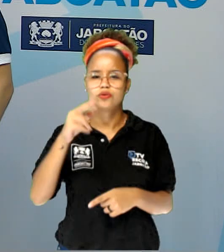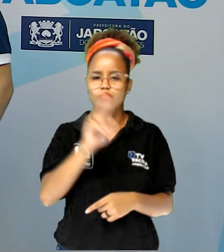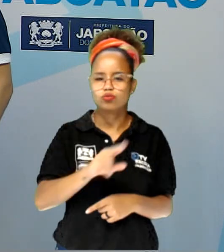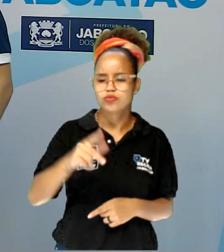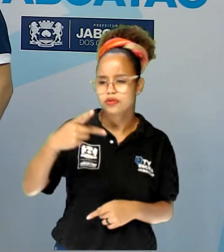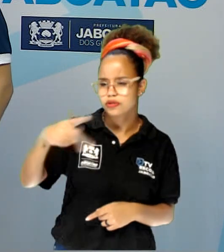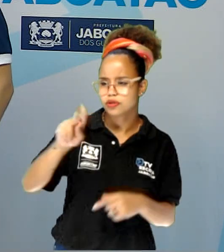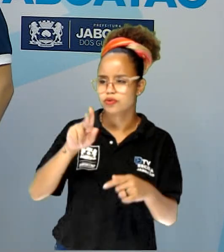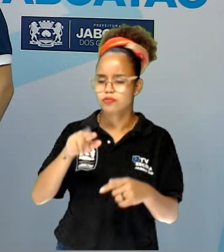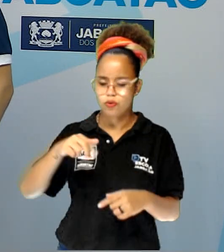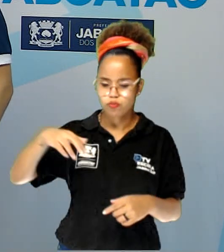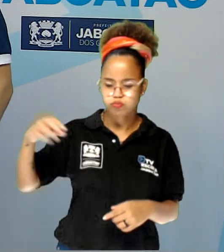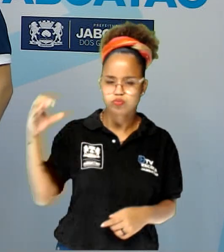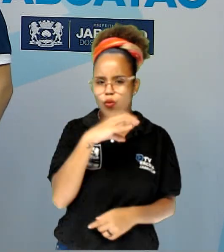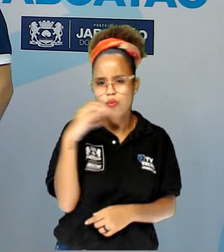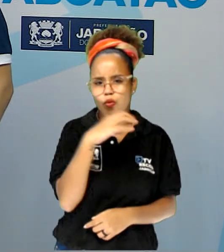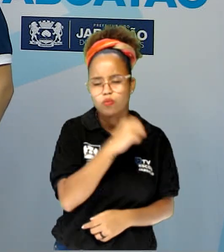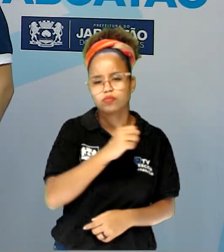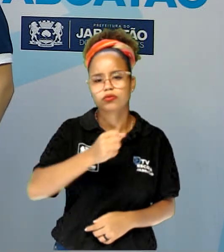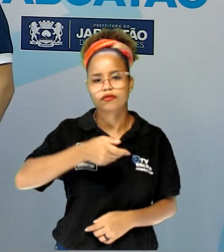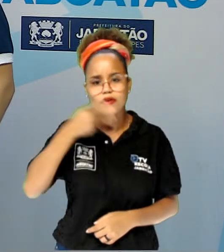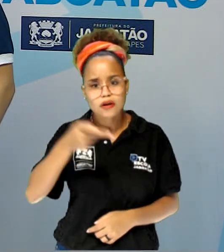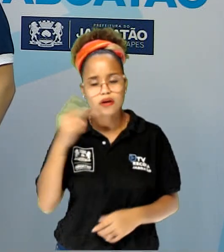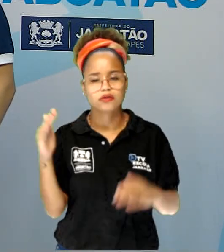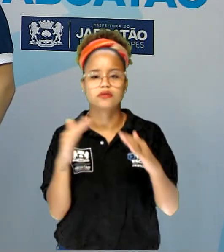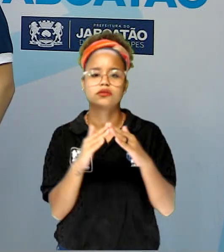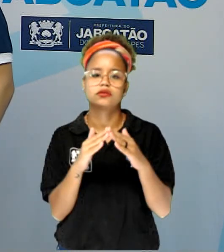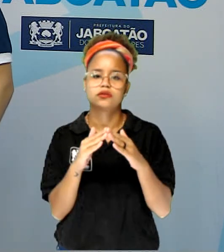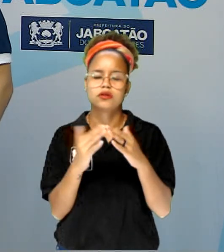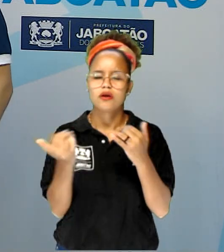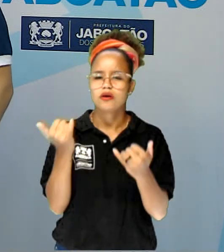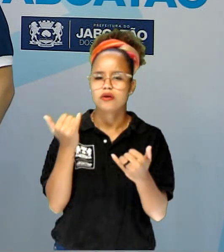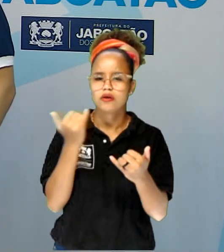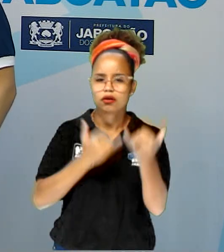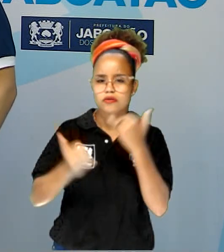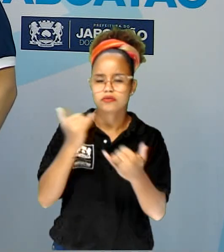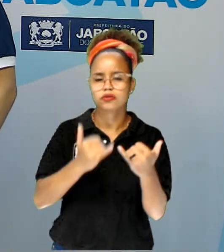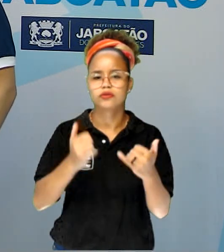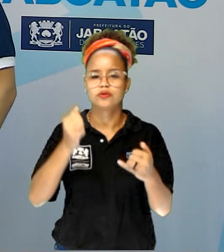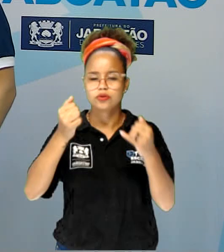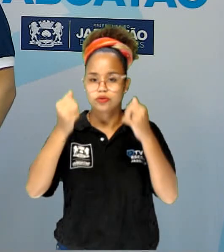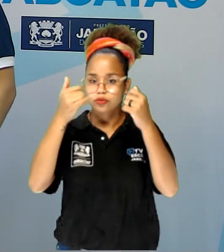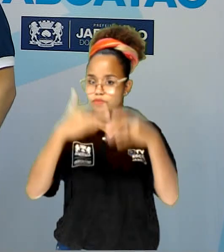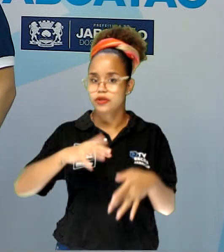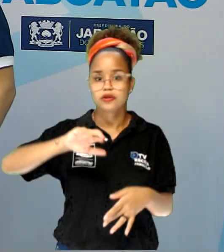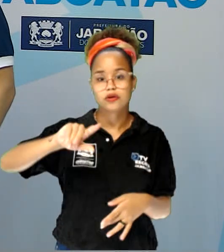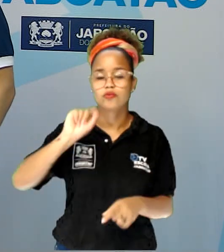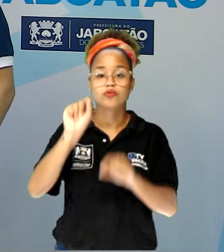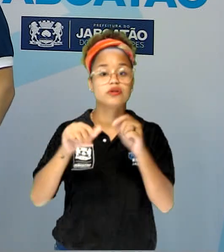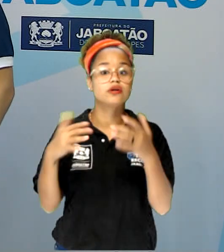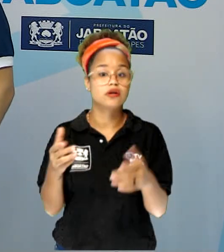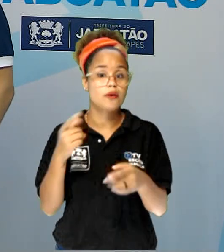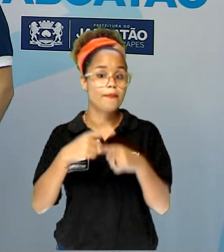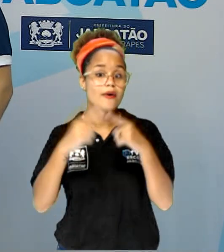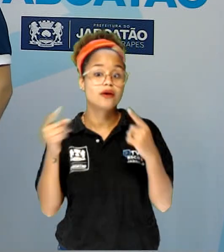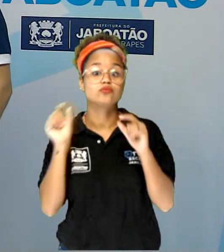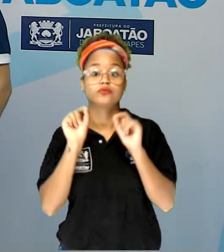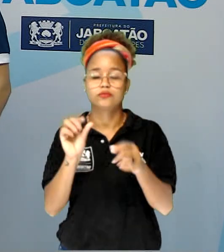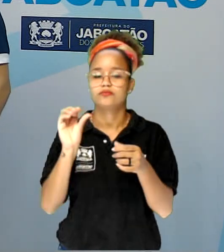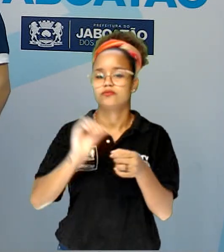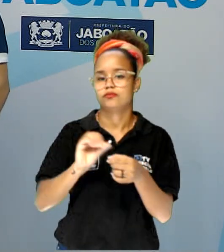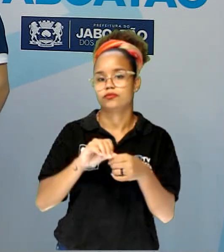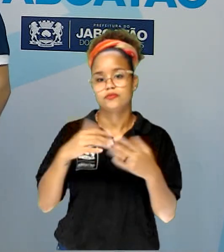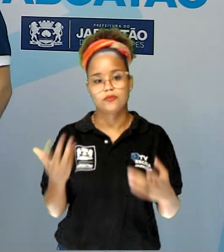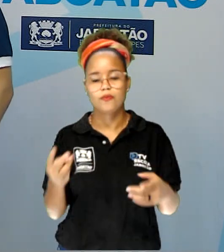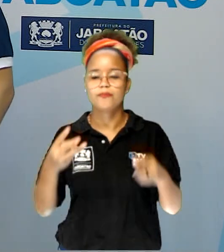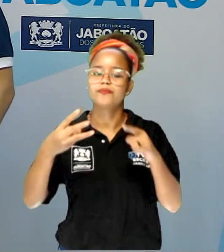jogo, ele vai sair correndo para dizer em casa. Essa informação não diz quem ele é, mas sim o que ele faria, ok? Então, o item